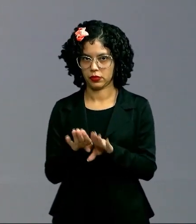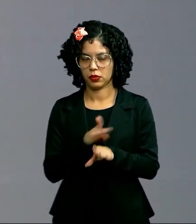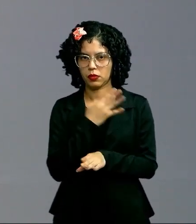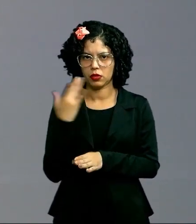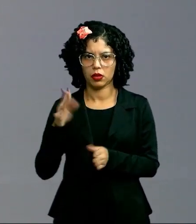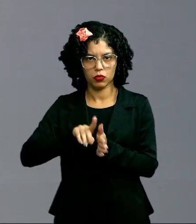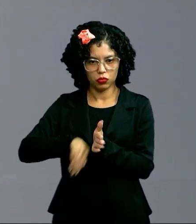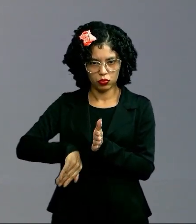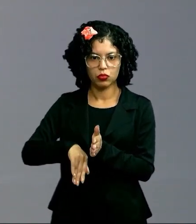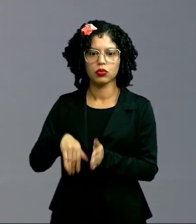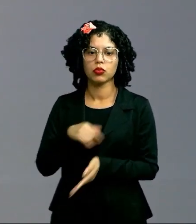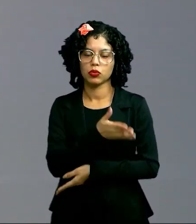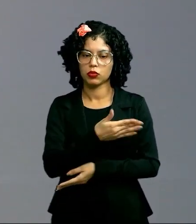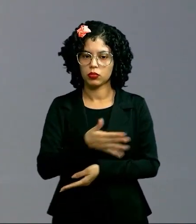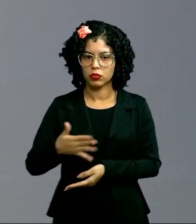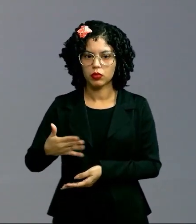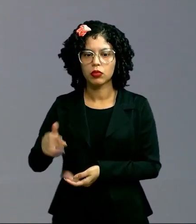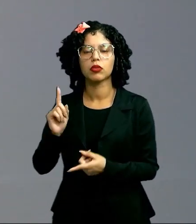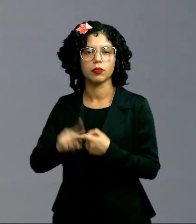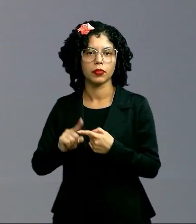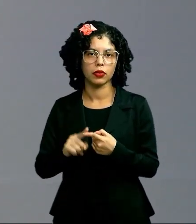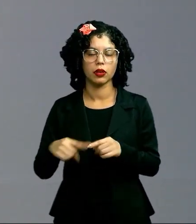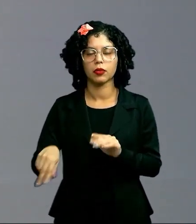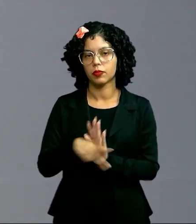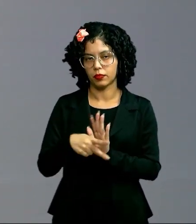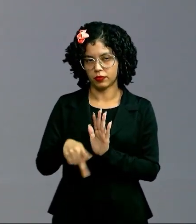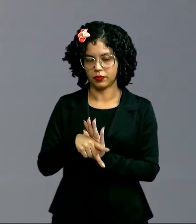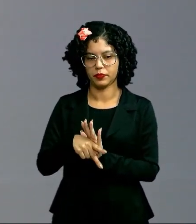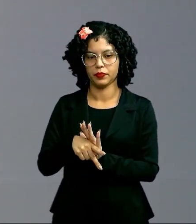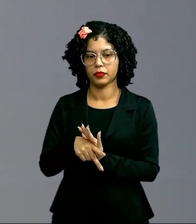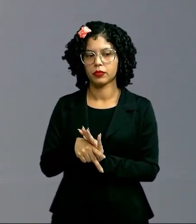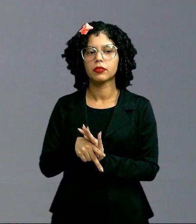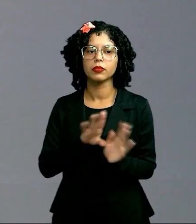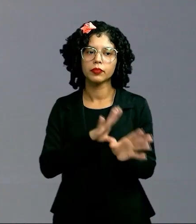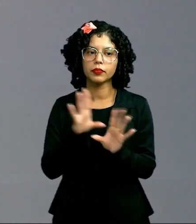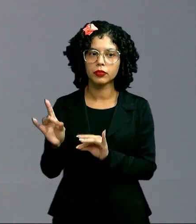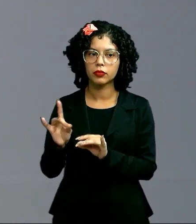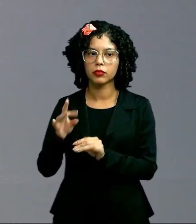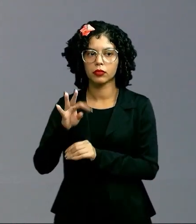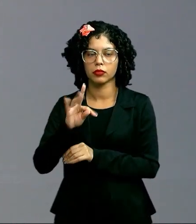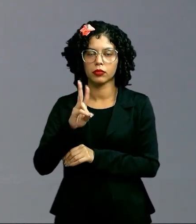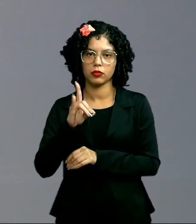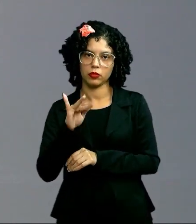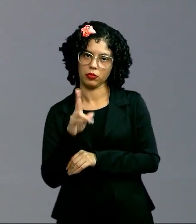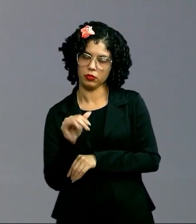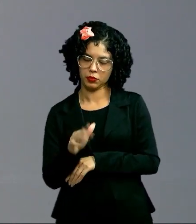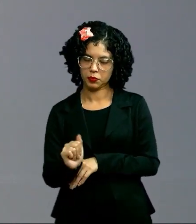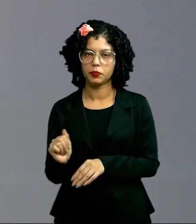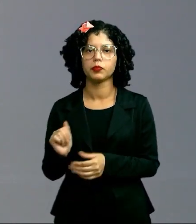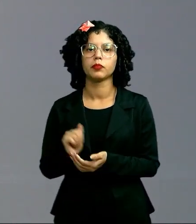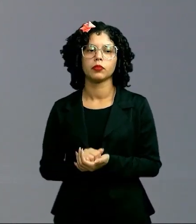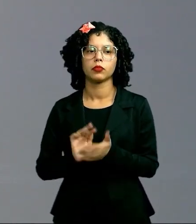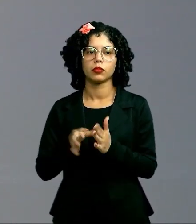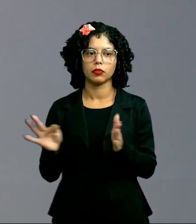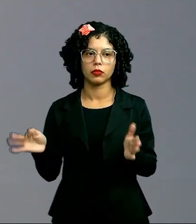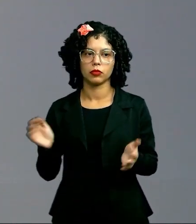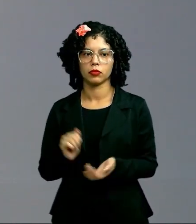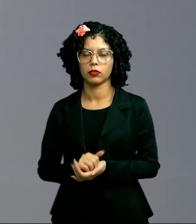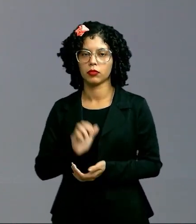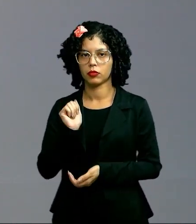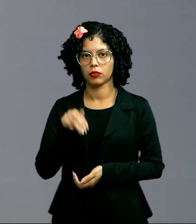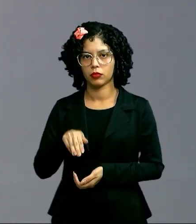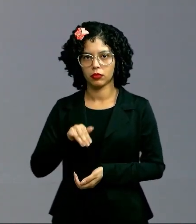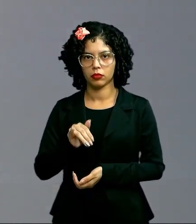cheiro característico de peixe, porque aquele cheiro característico de peixe ele vem da trimetilamina, que é uma função